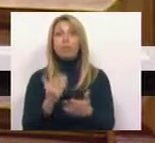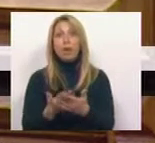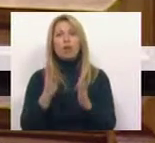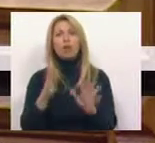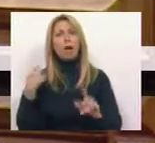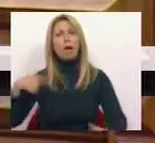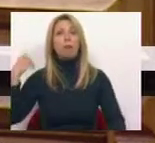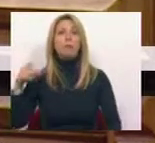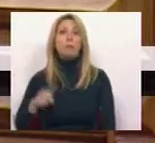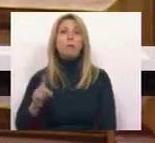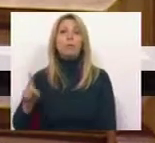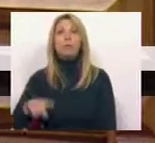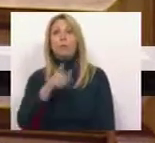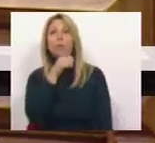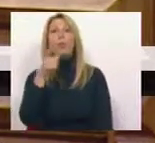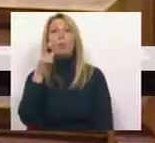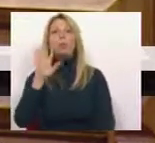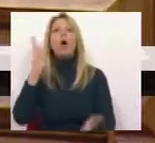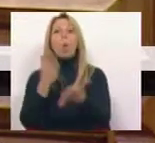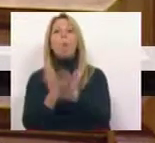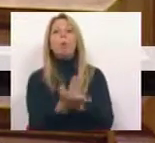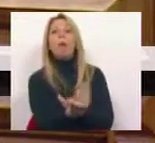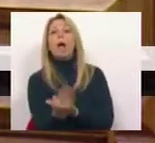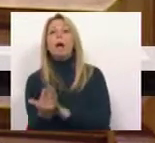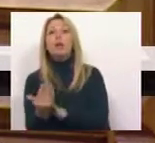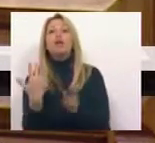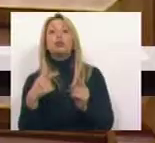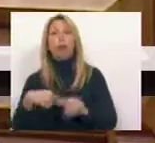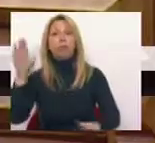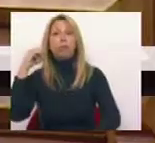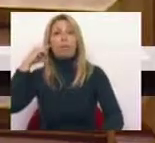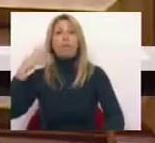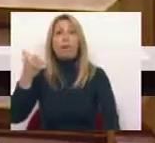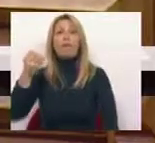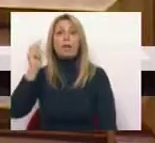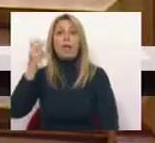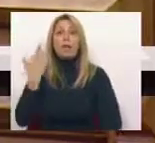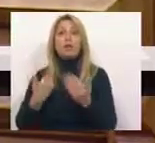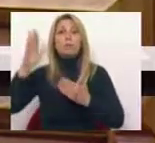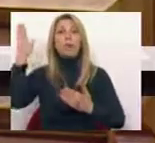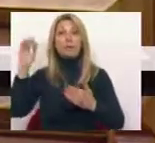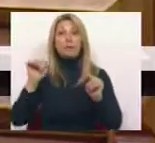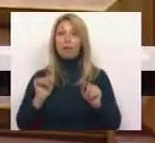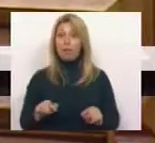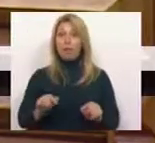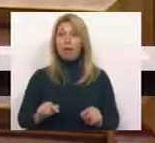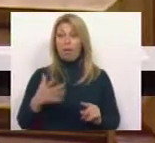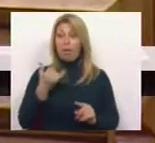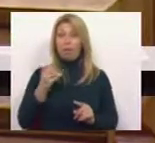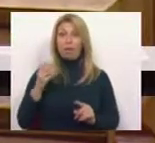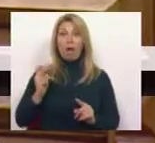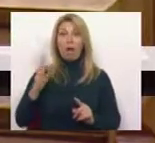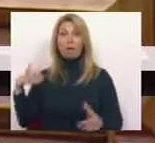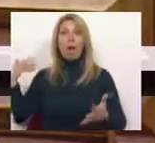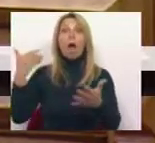que a última ação de desassoreamento foi feita há mais de 20 anos e nestas duas décadas a falta de intervenção